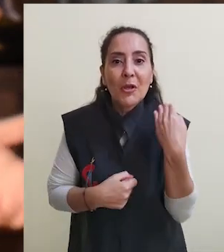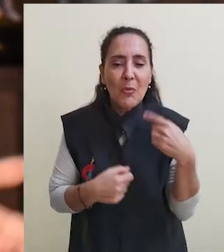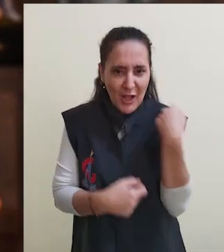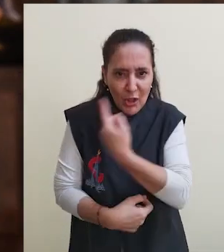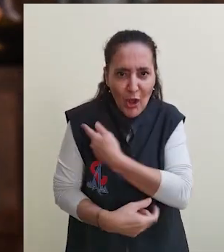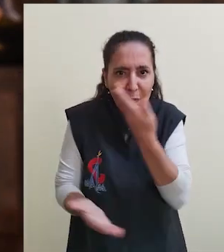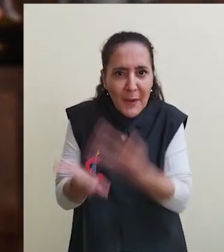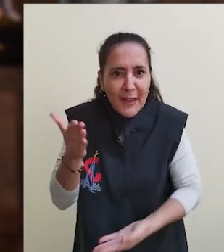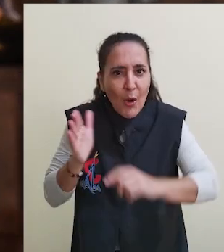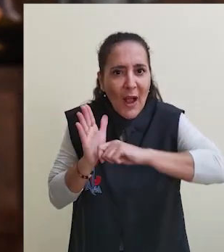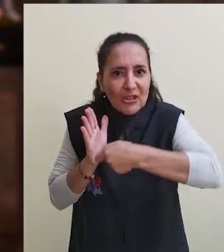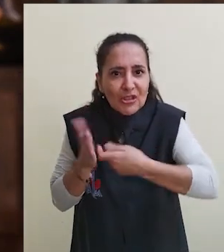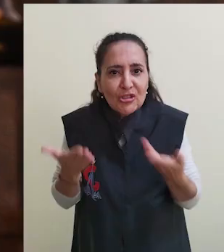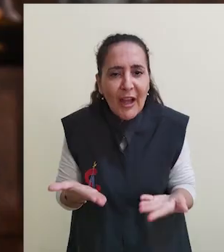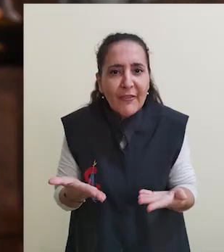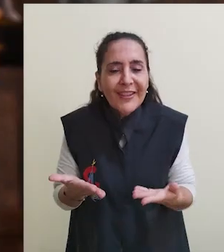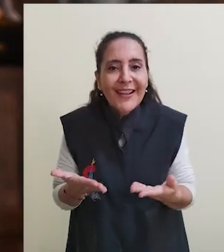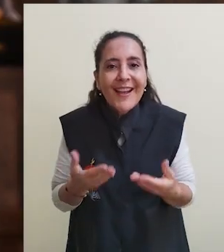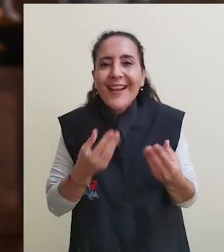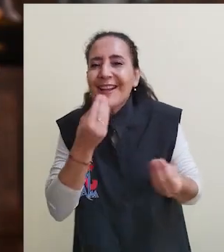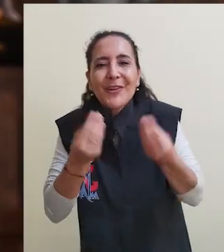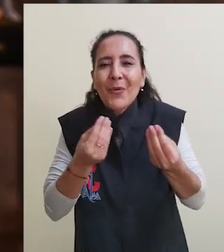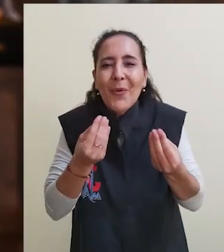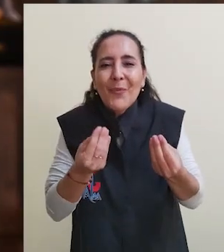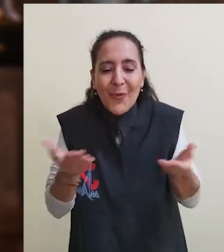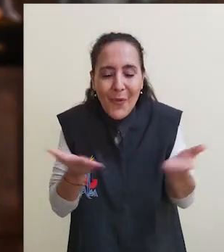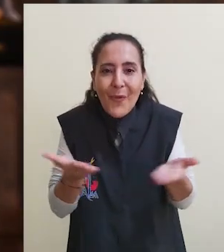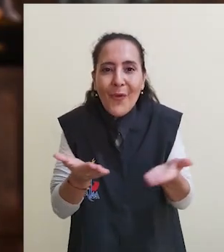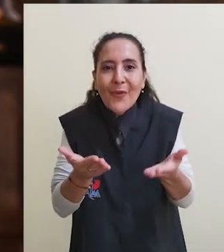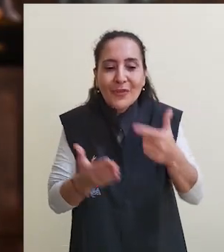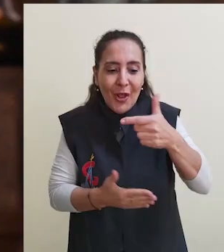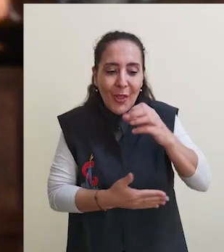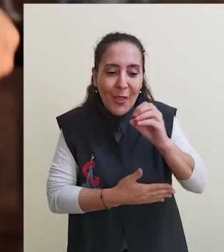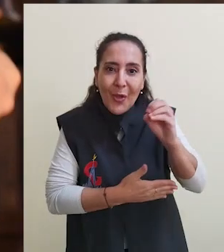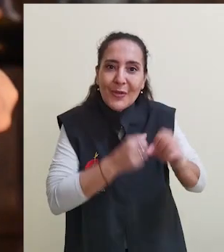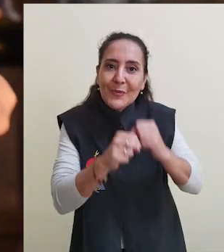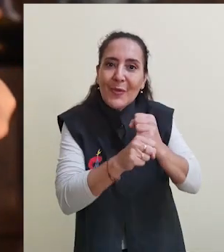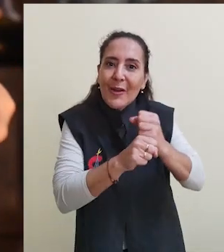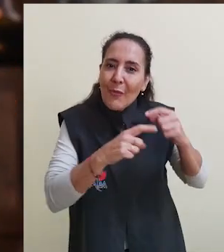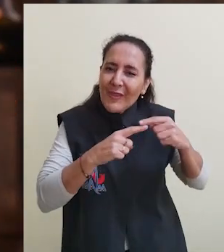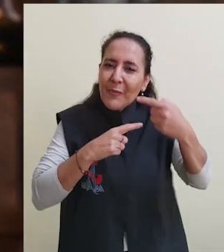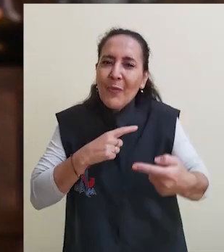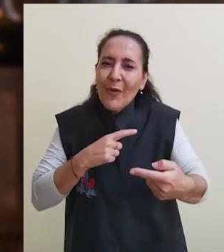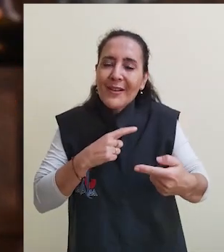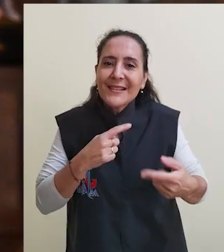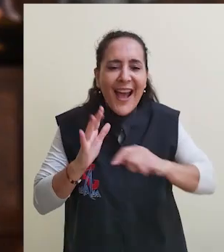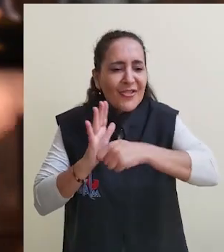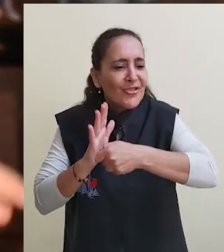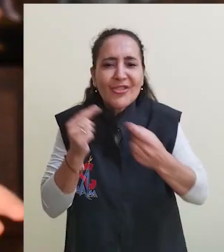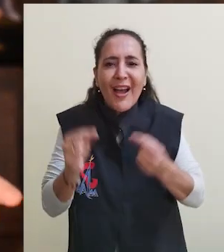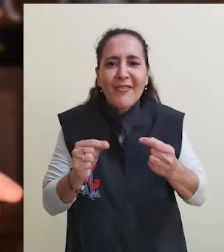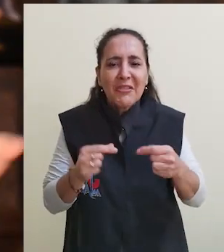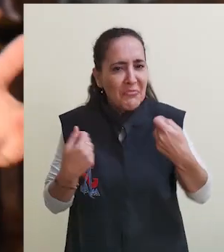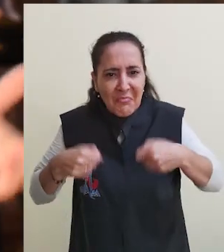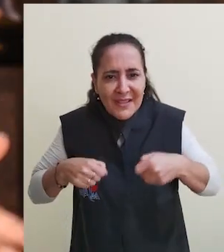sem as chaves? Como é que essas chaves nos ligam e nos desligam no hoje? 2000 anos depois da necessidade das chaves